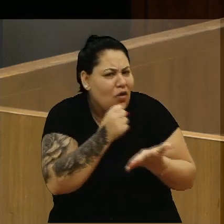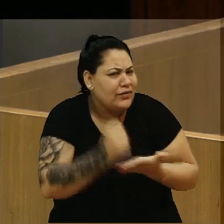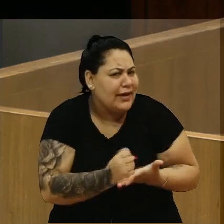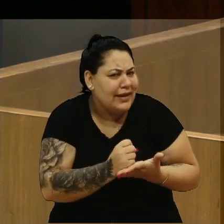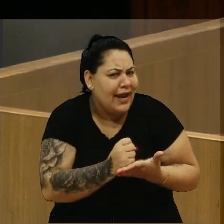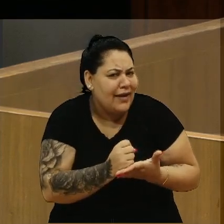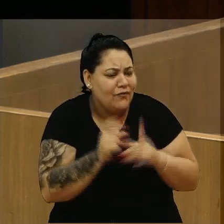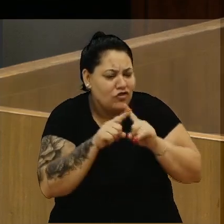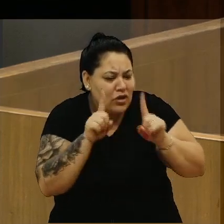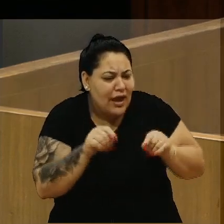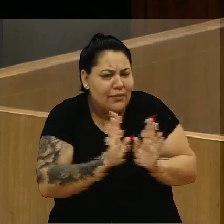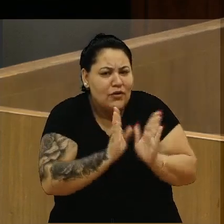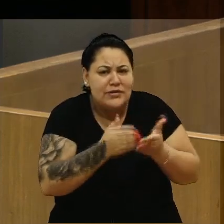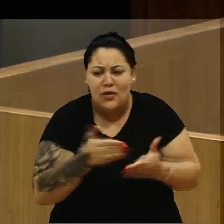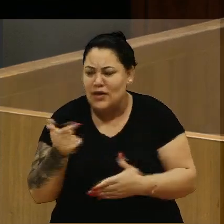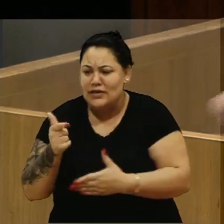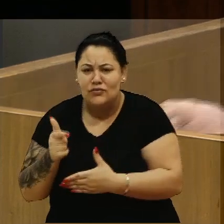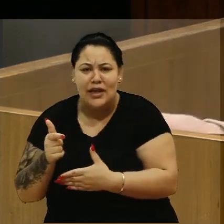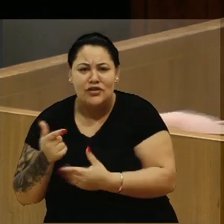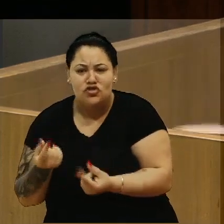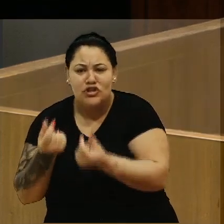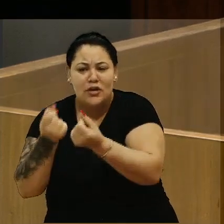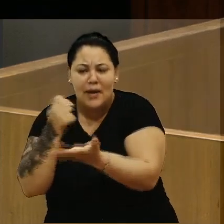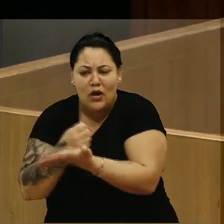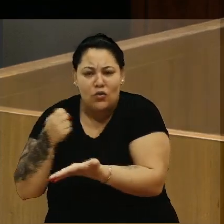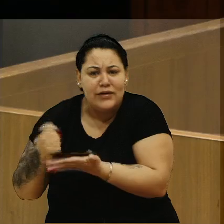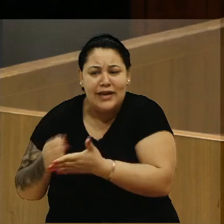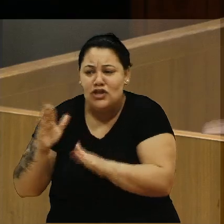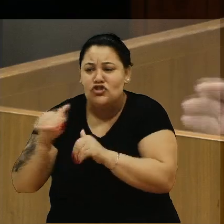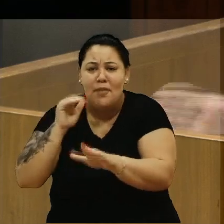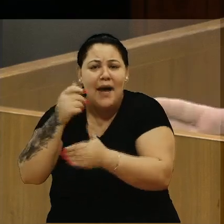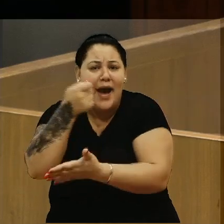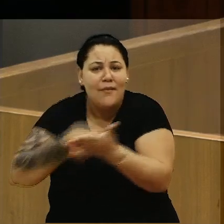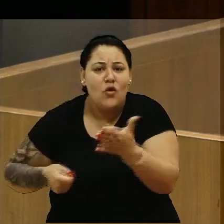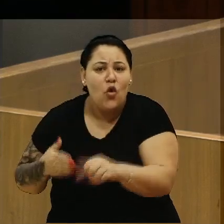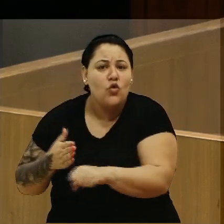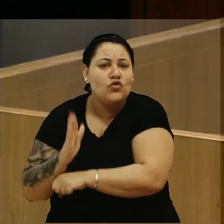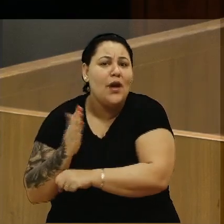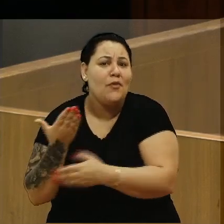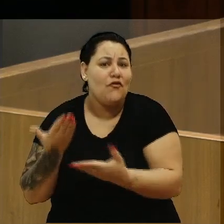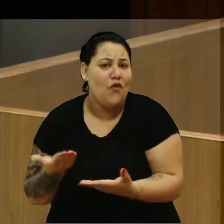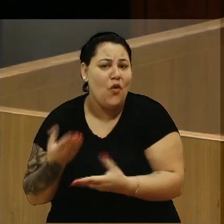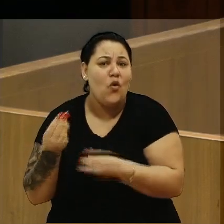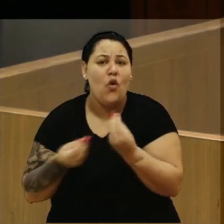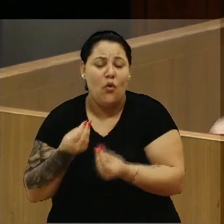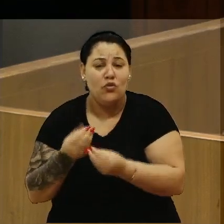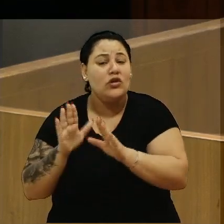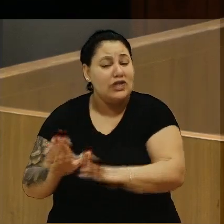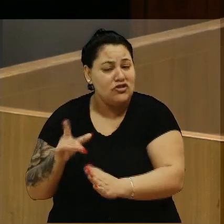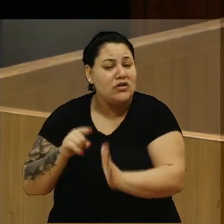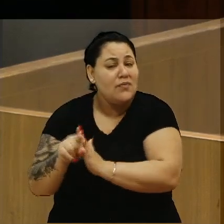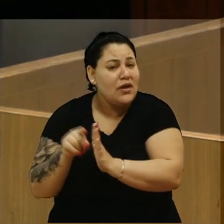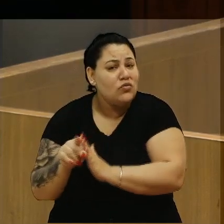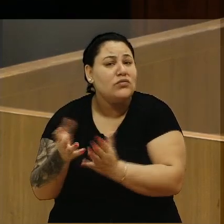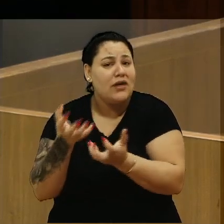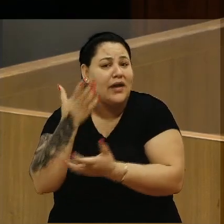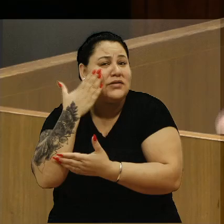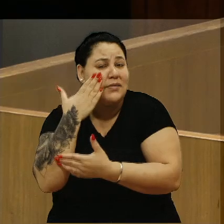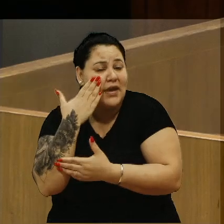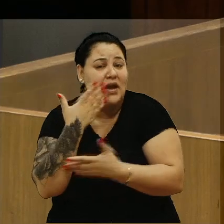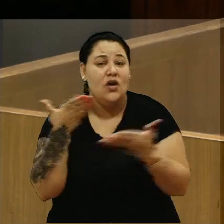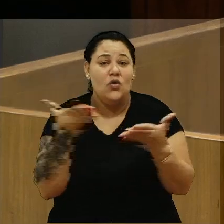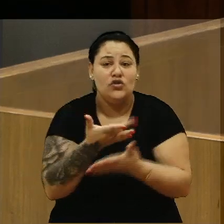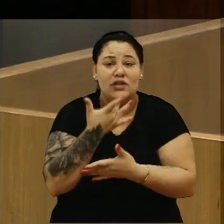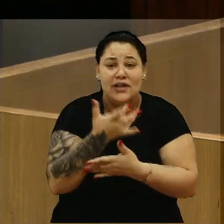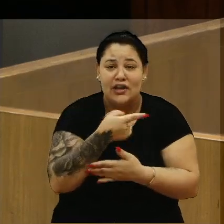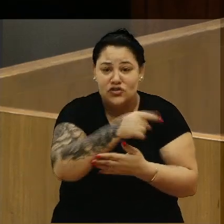dinheiro para chamar colegas concursados, né? Então, também fica o nosso questionamento. Hoje de tarde eu vou ir no